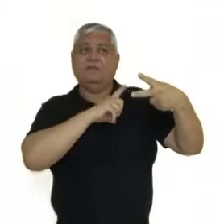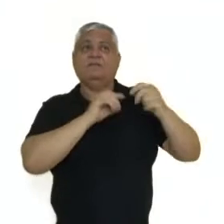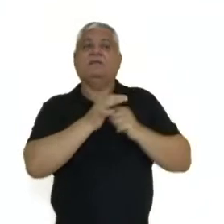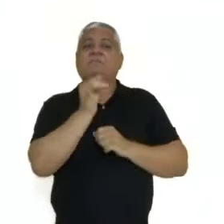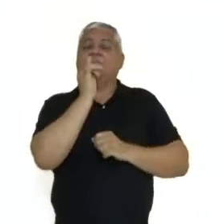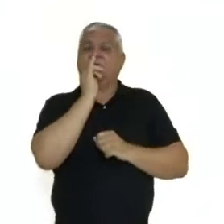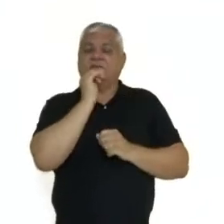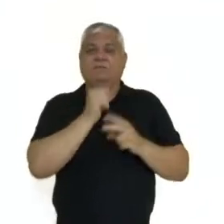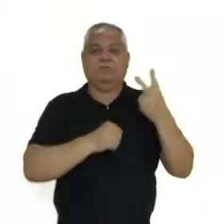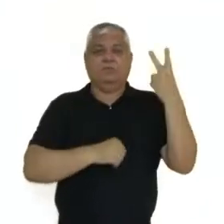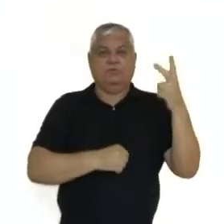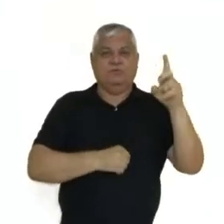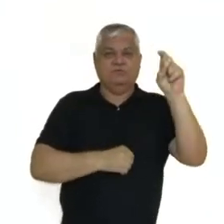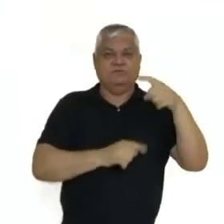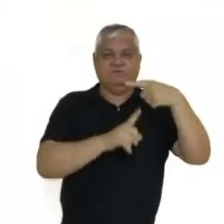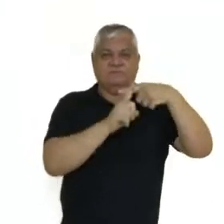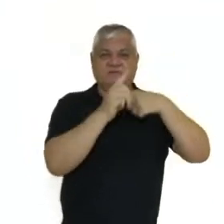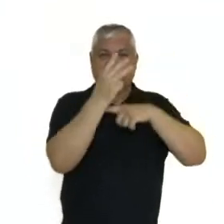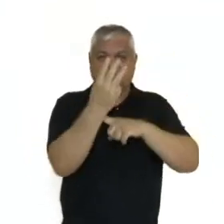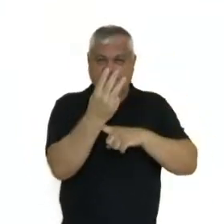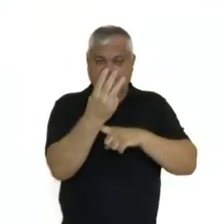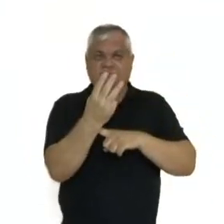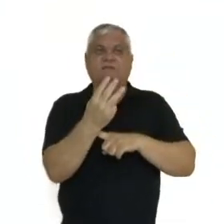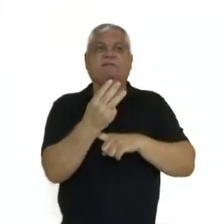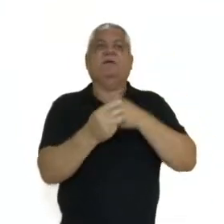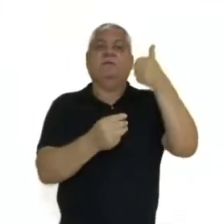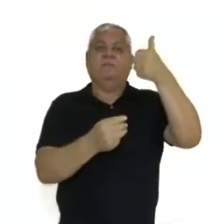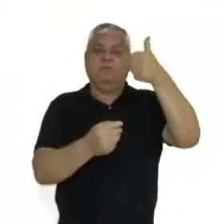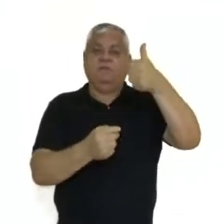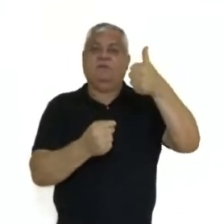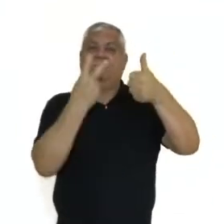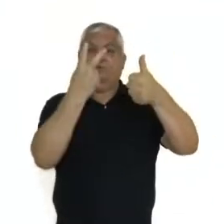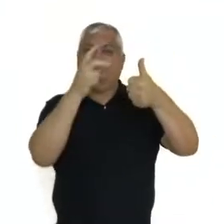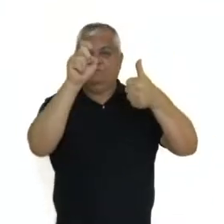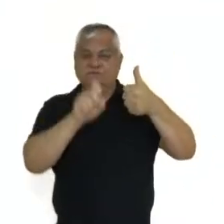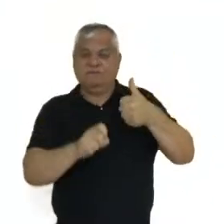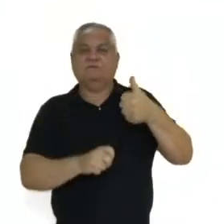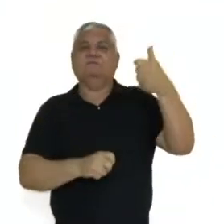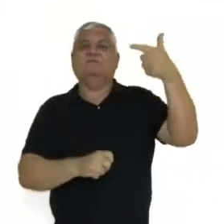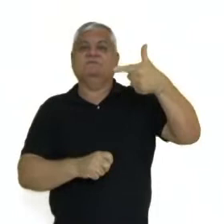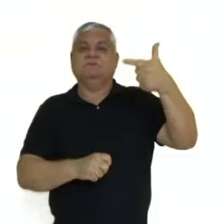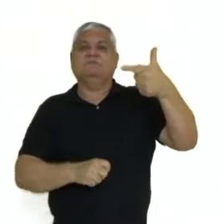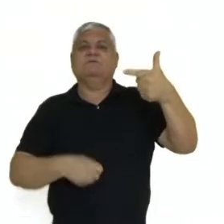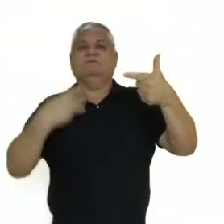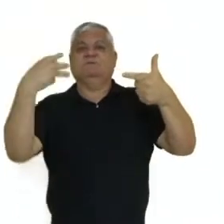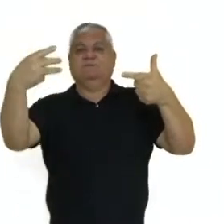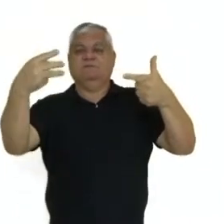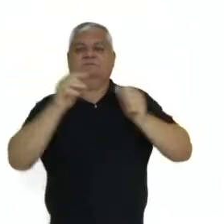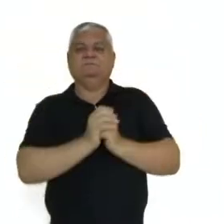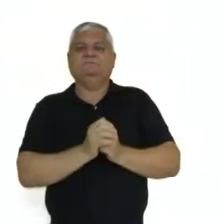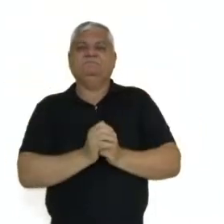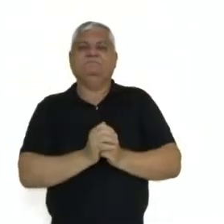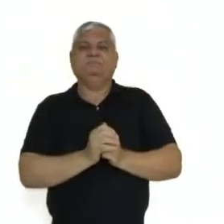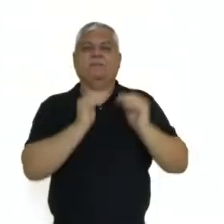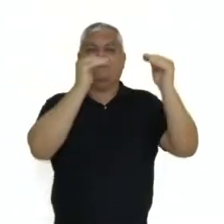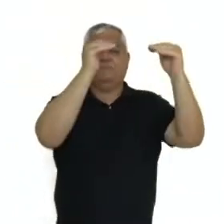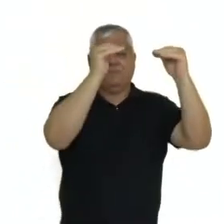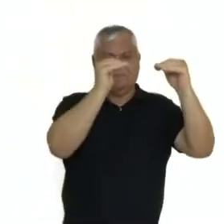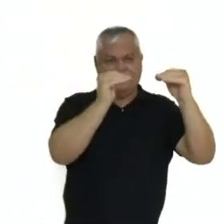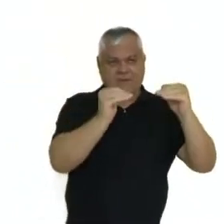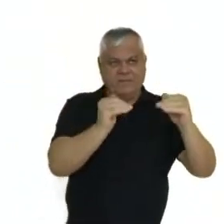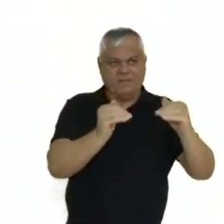o binômio 2x mais 3 aonde eu tenho o primeiro termo é 2 x 1 2º termo é o 3 e assim